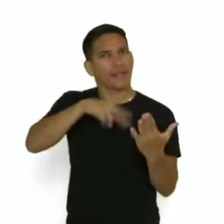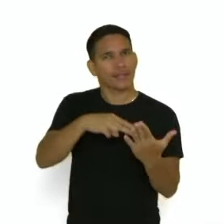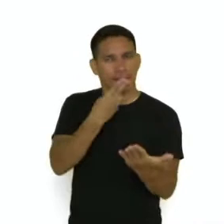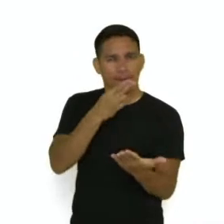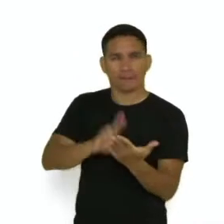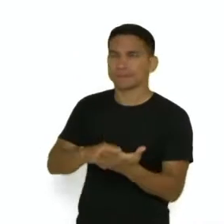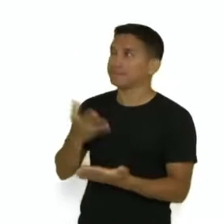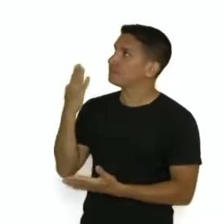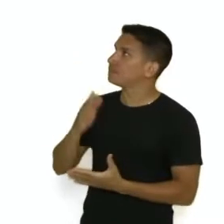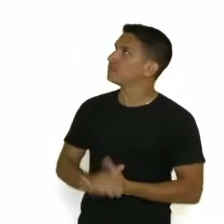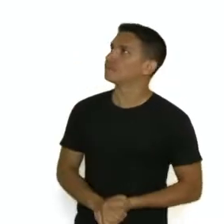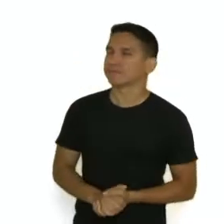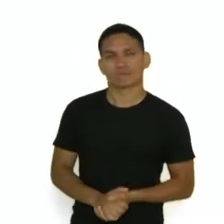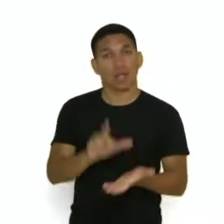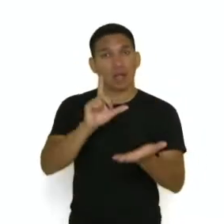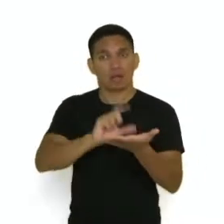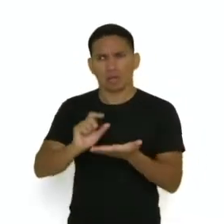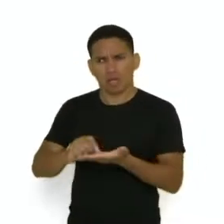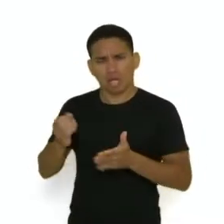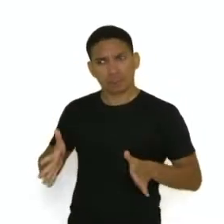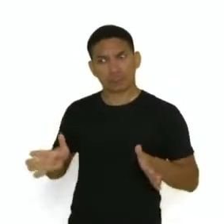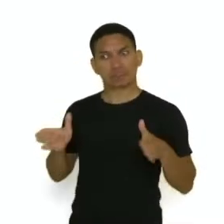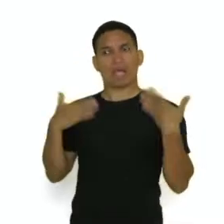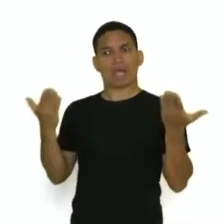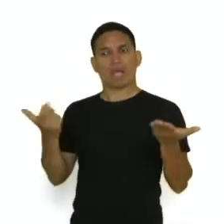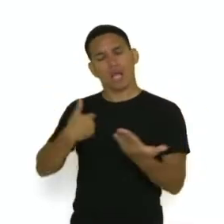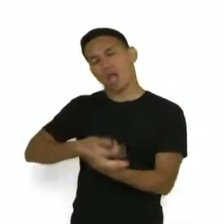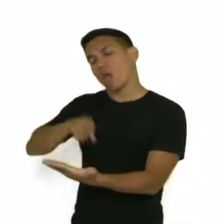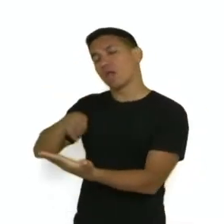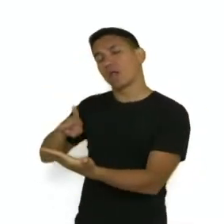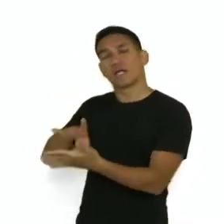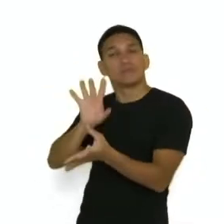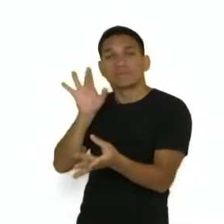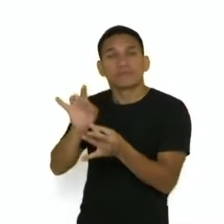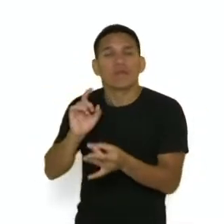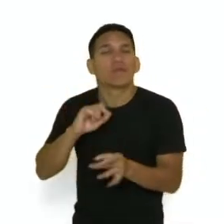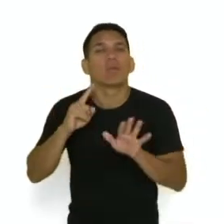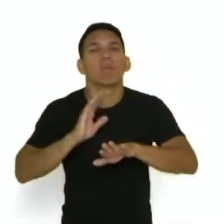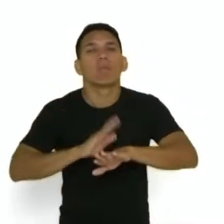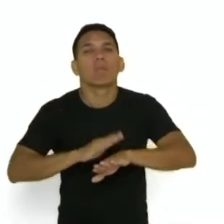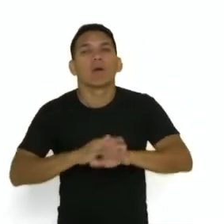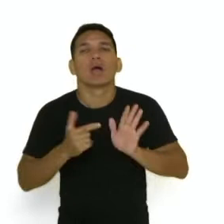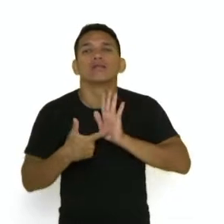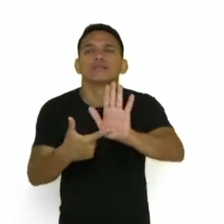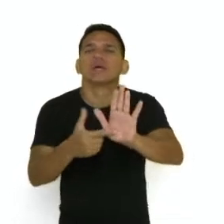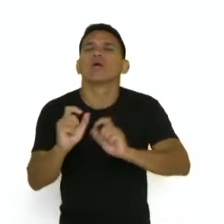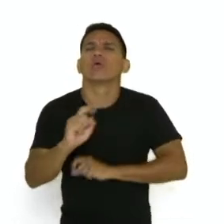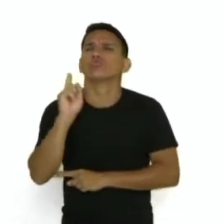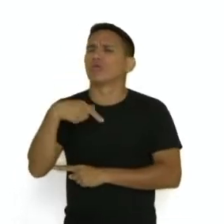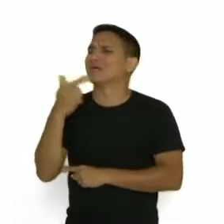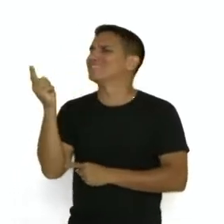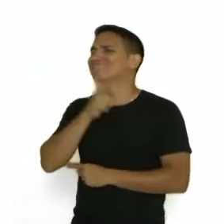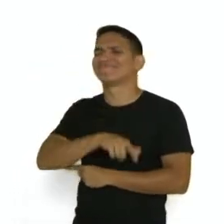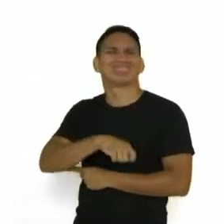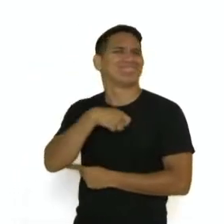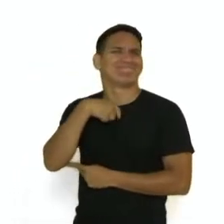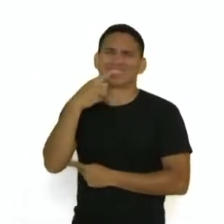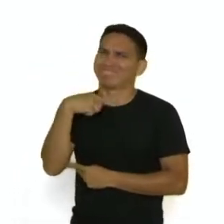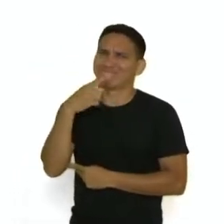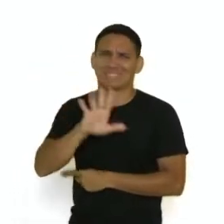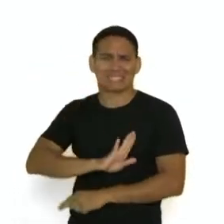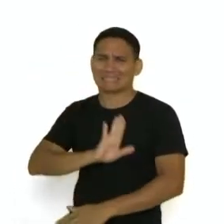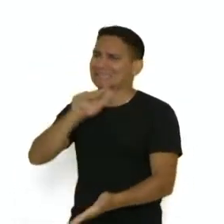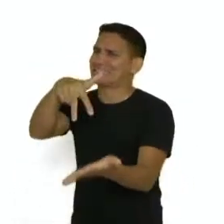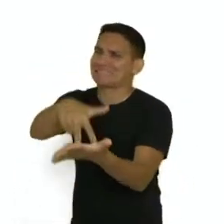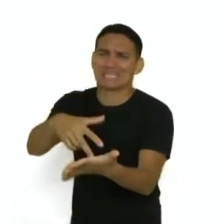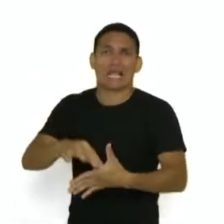leitor. O artigo me surpreendeu, em especial ao demonstrar porque ainda não chegamos lá, nos cargos de liderança